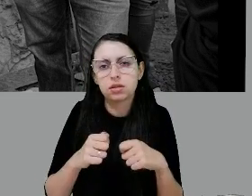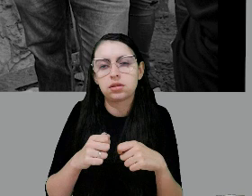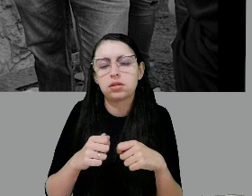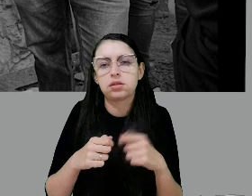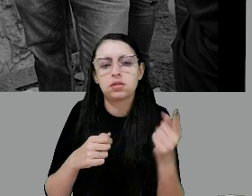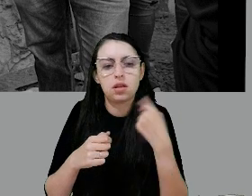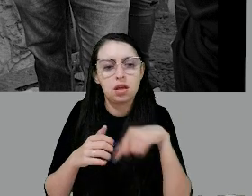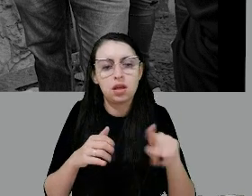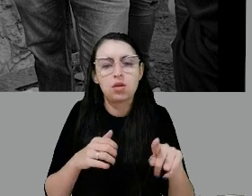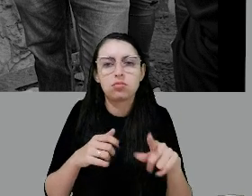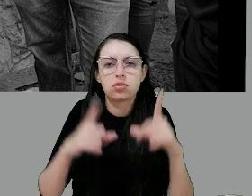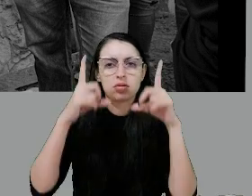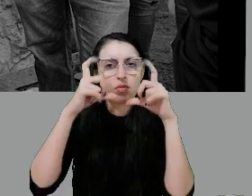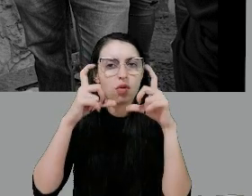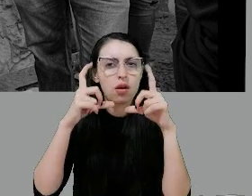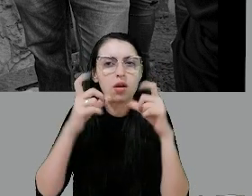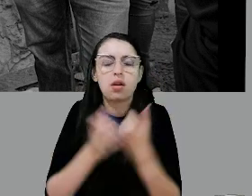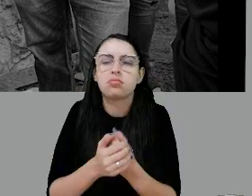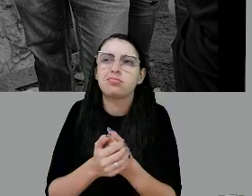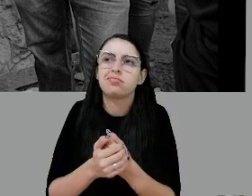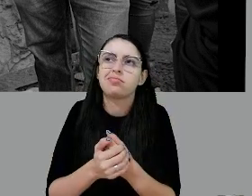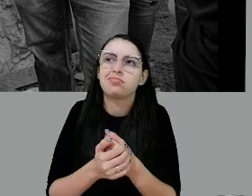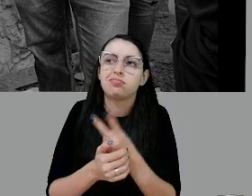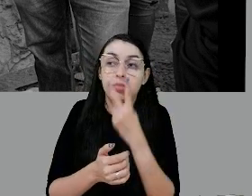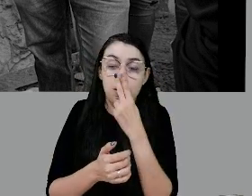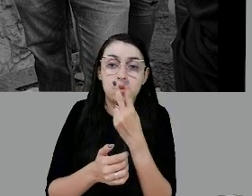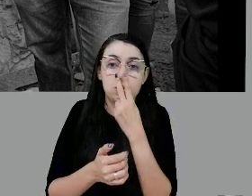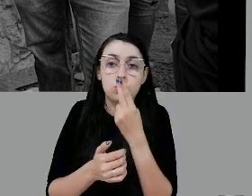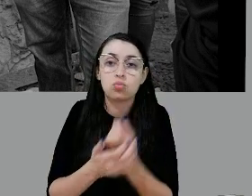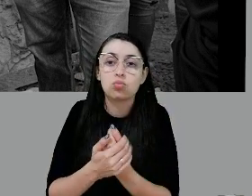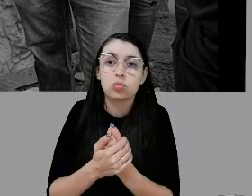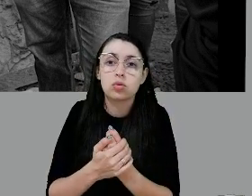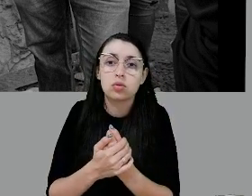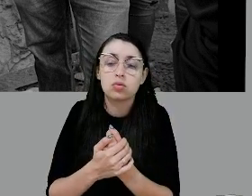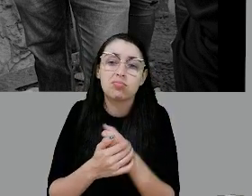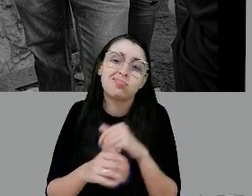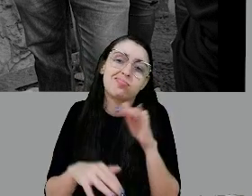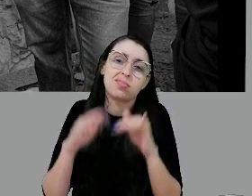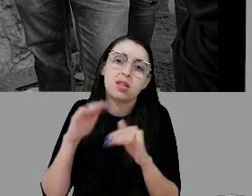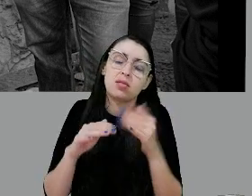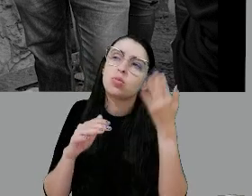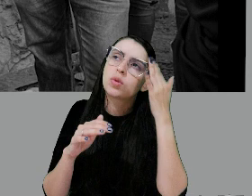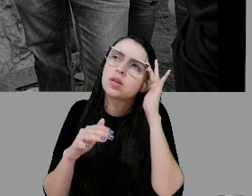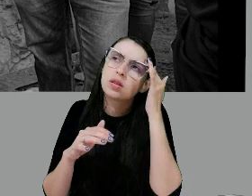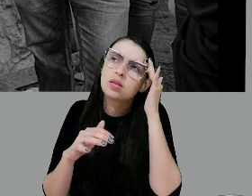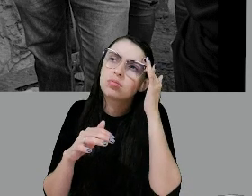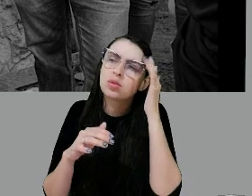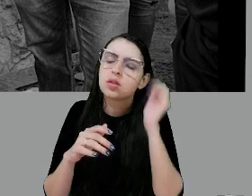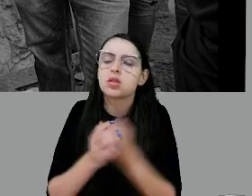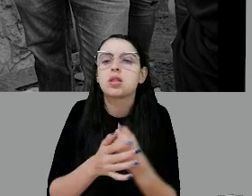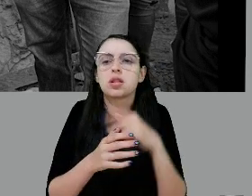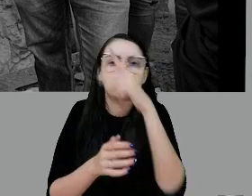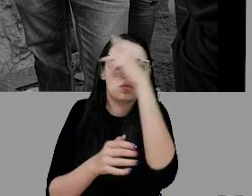permitiu que eu fosse documentar, e ela achou que isso serviria para talvez conscientizar a